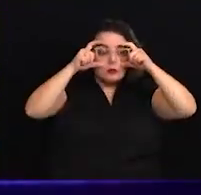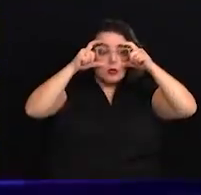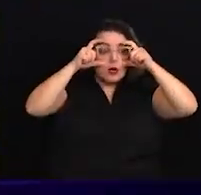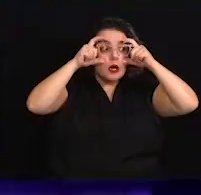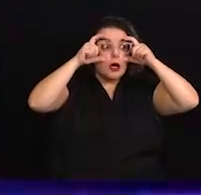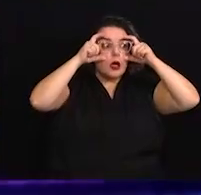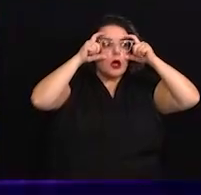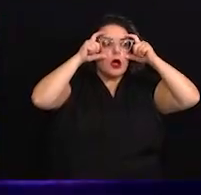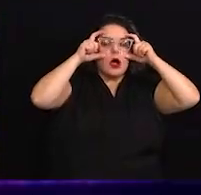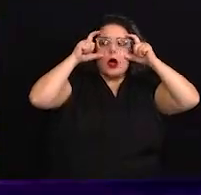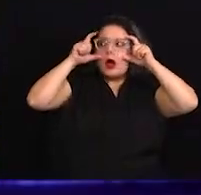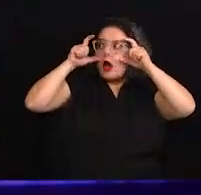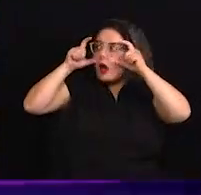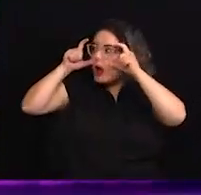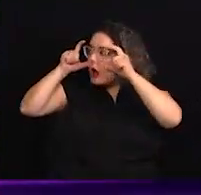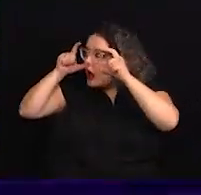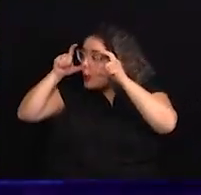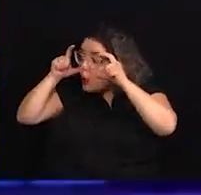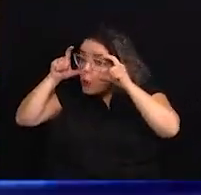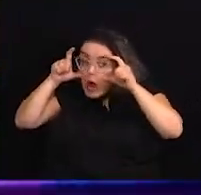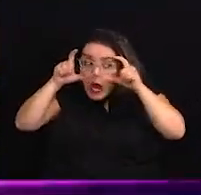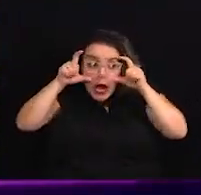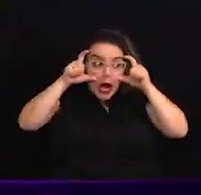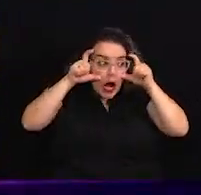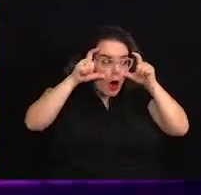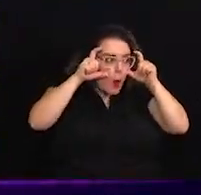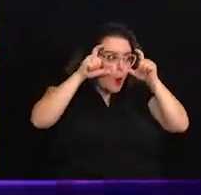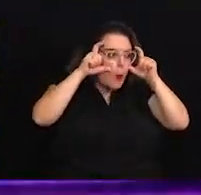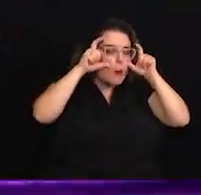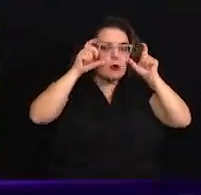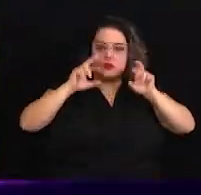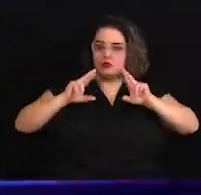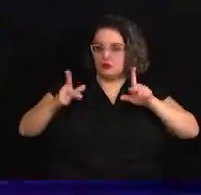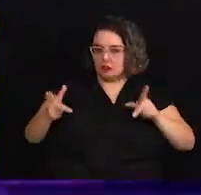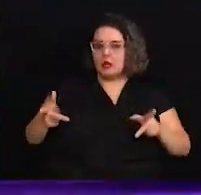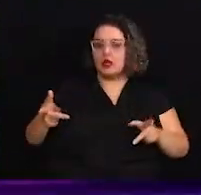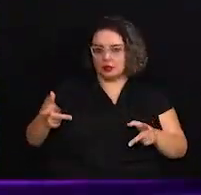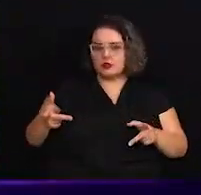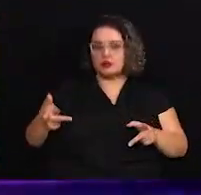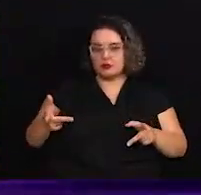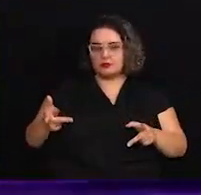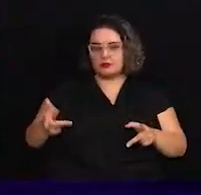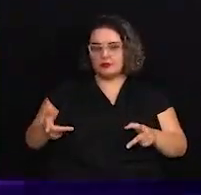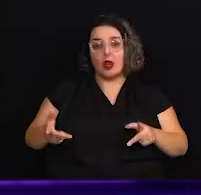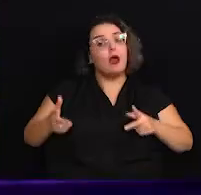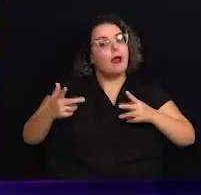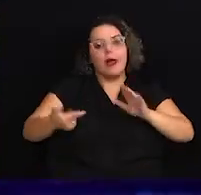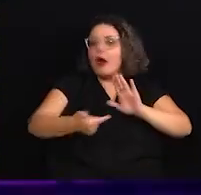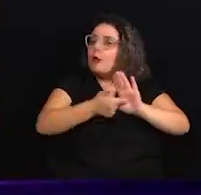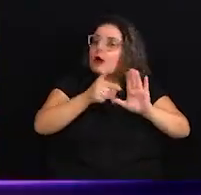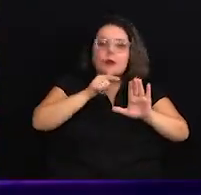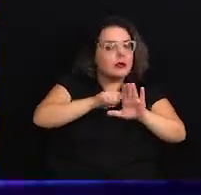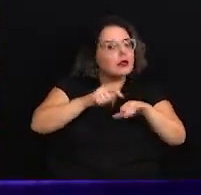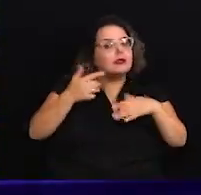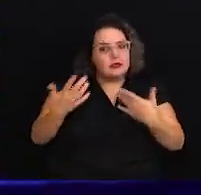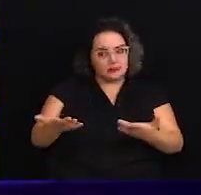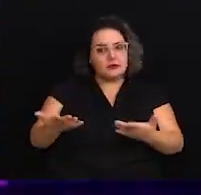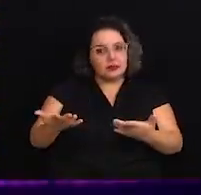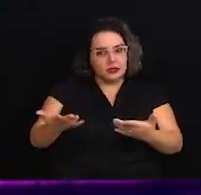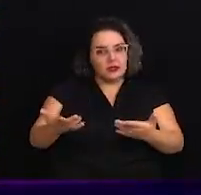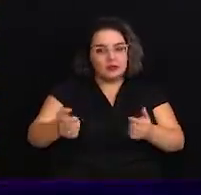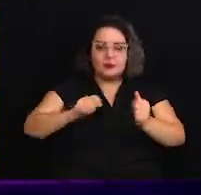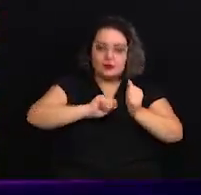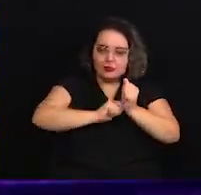esse óculos e enxergar ao redor de uma maneira completamente diferente. Então, é exatamente isso que o